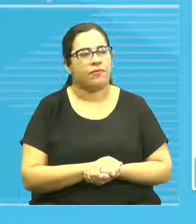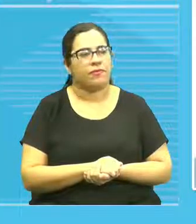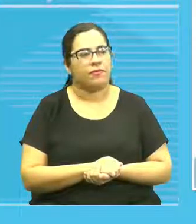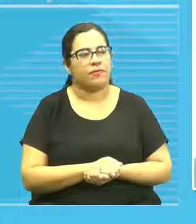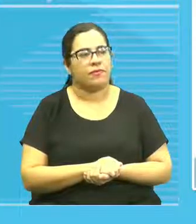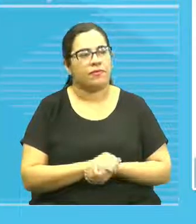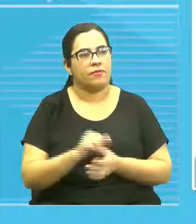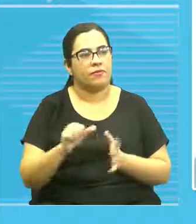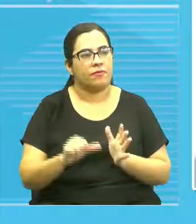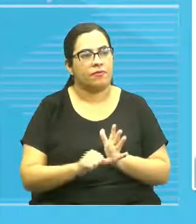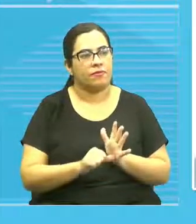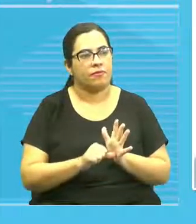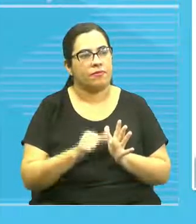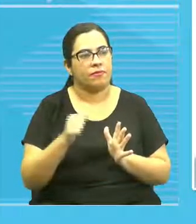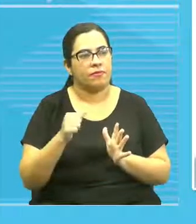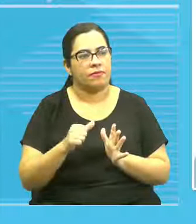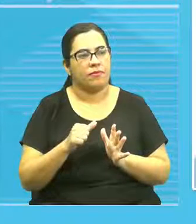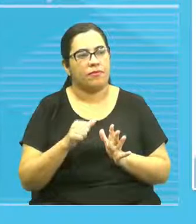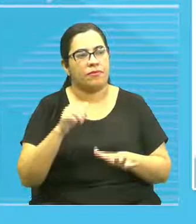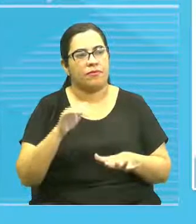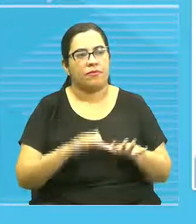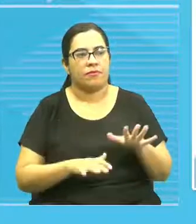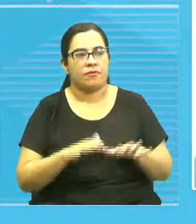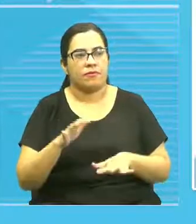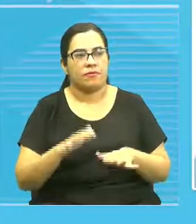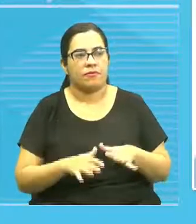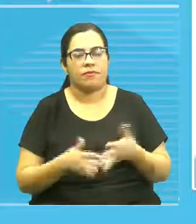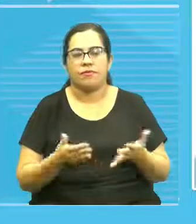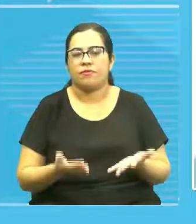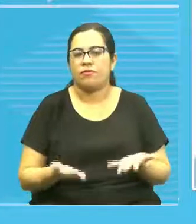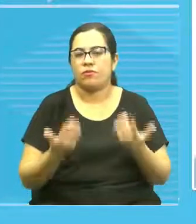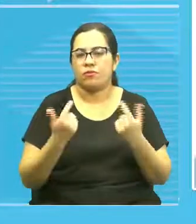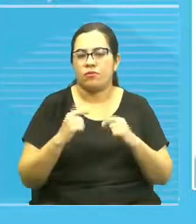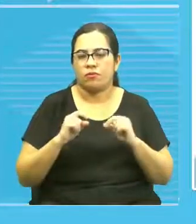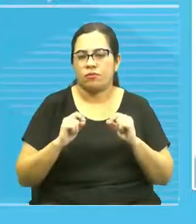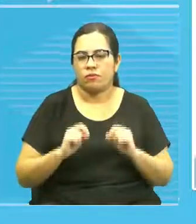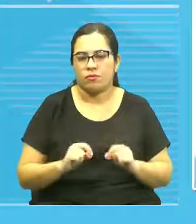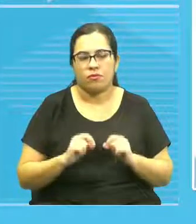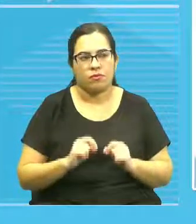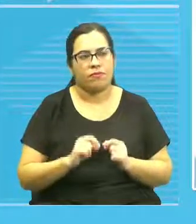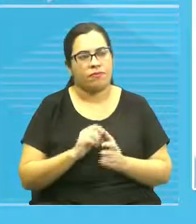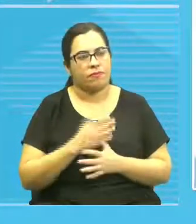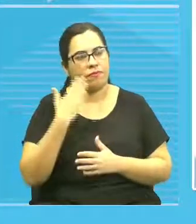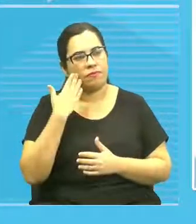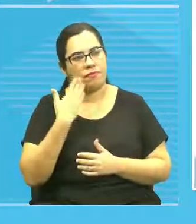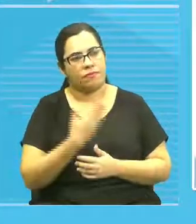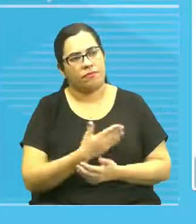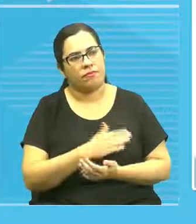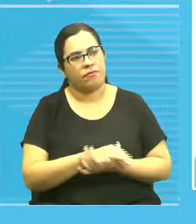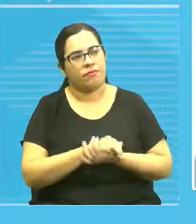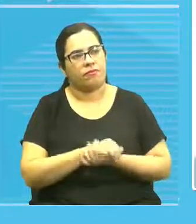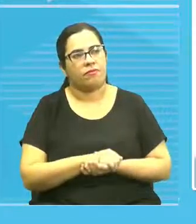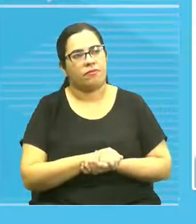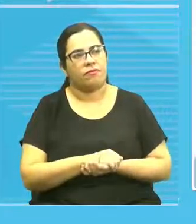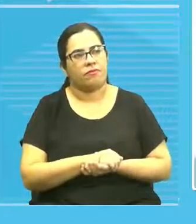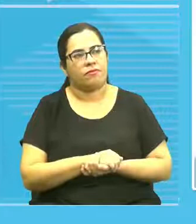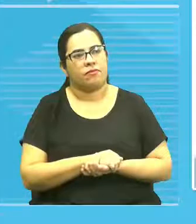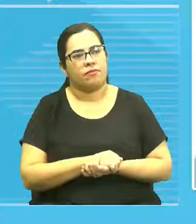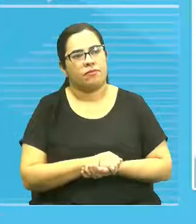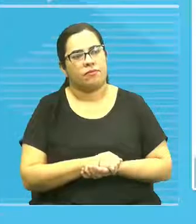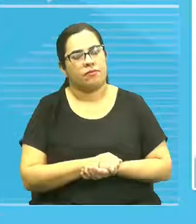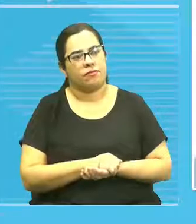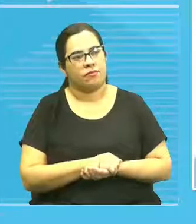Na primeira etapa, muitas vezes eu chamo de entalpia reticular ou energia